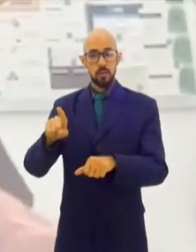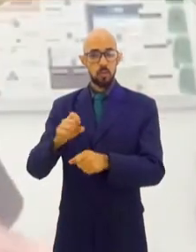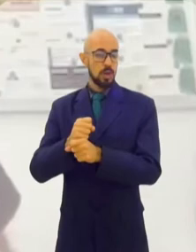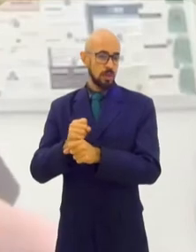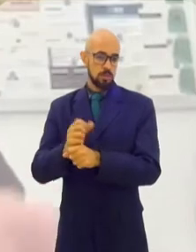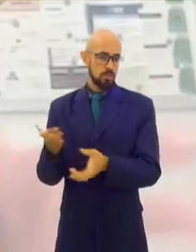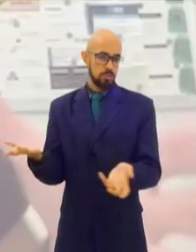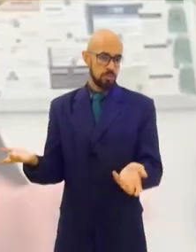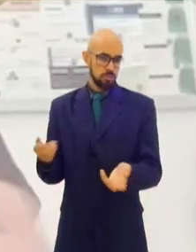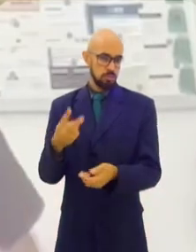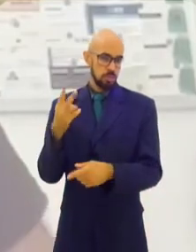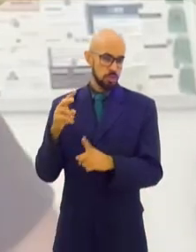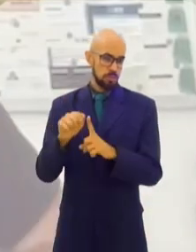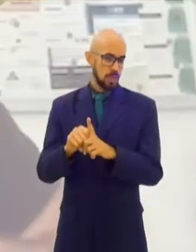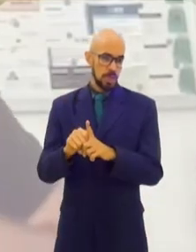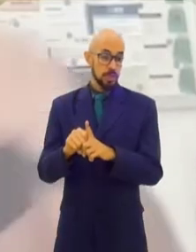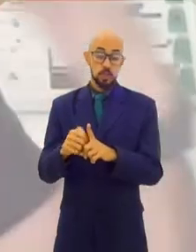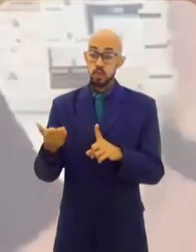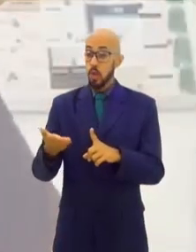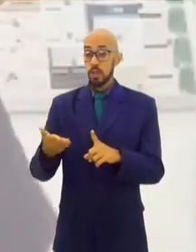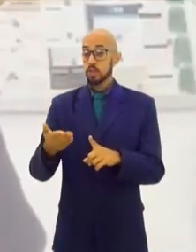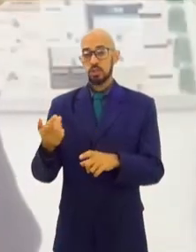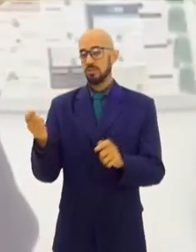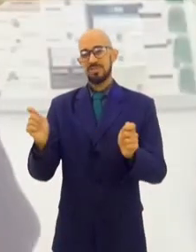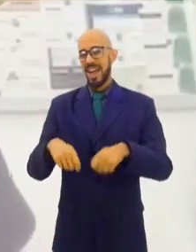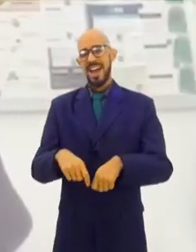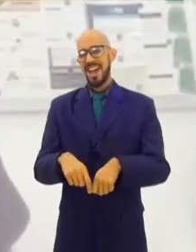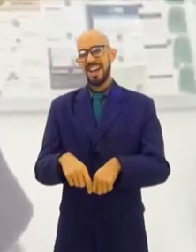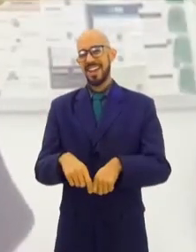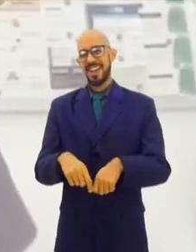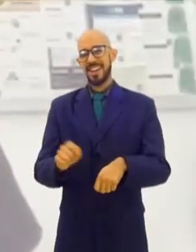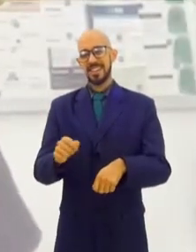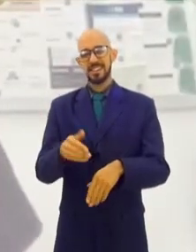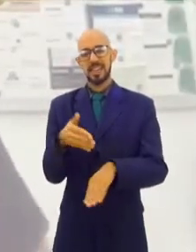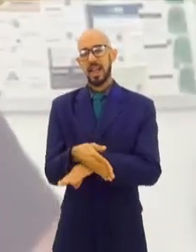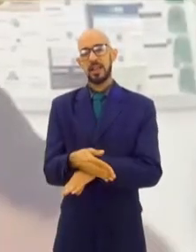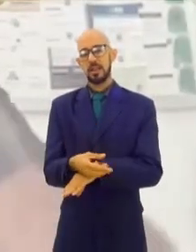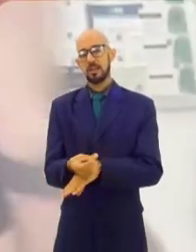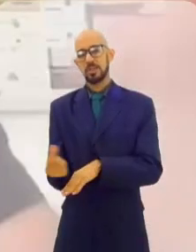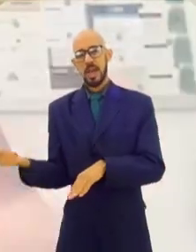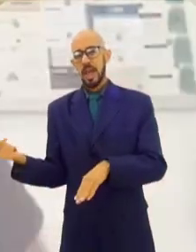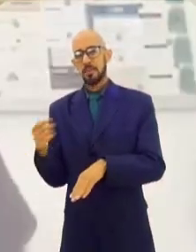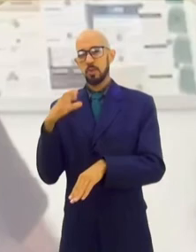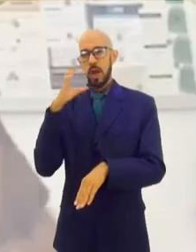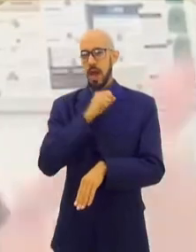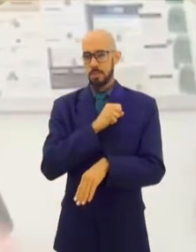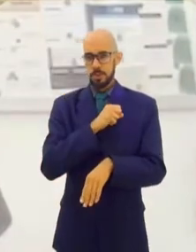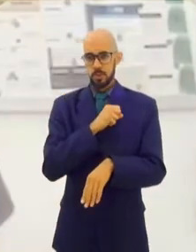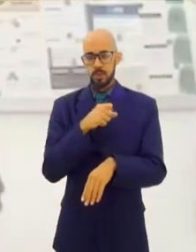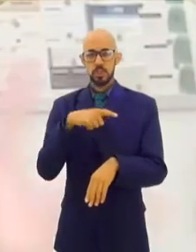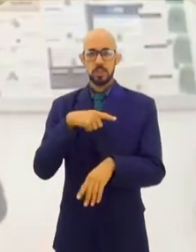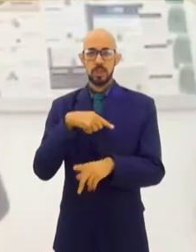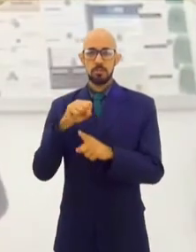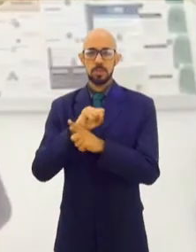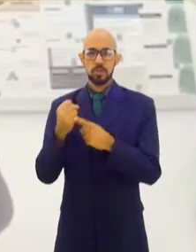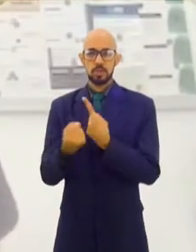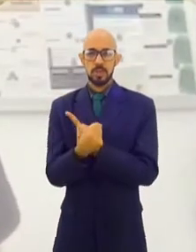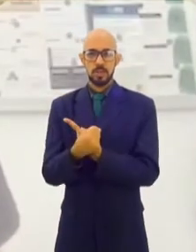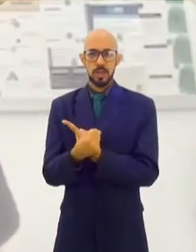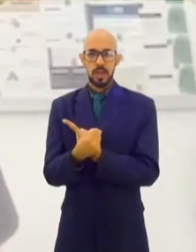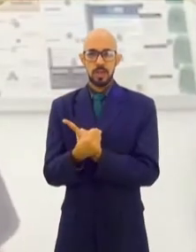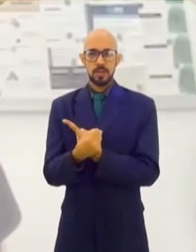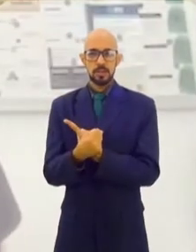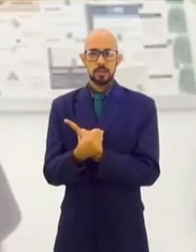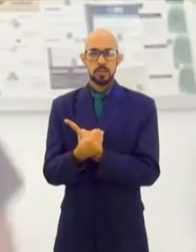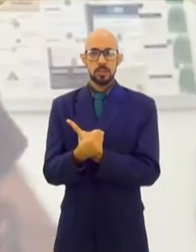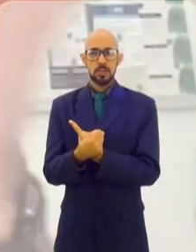né nem na sala de cinema você tem um filme mas fica dois três meses em cartaz o time sem apertar em ensaio a gente